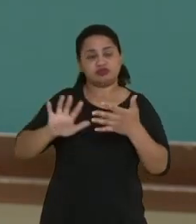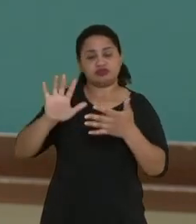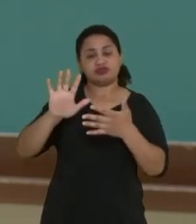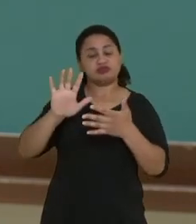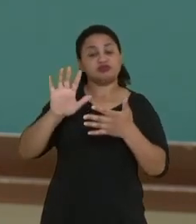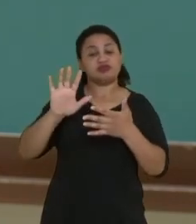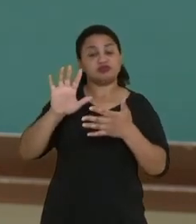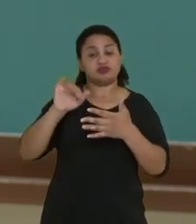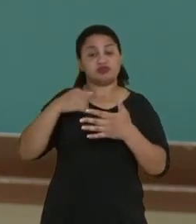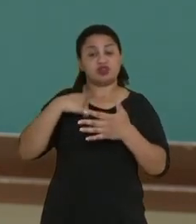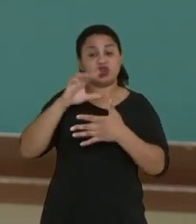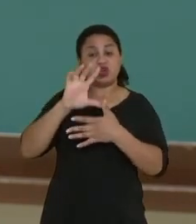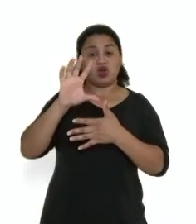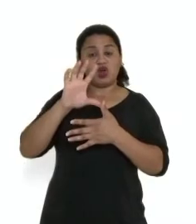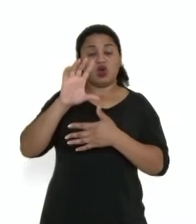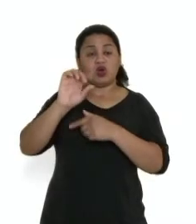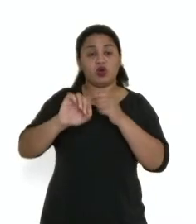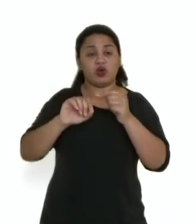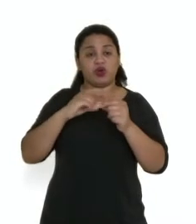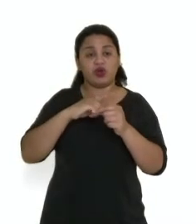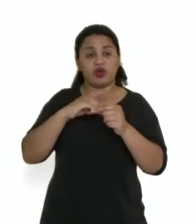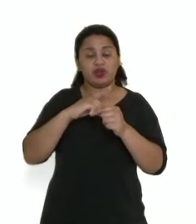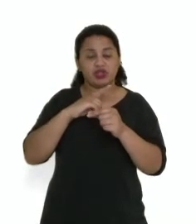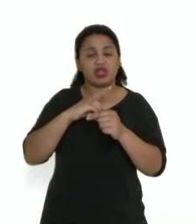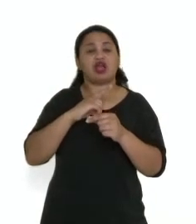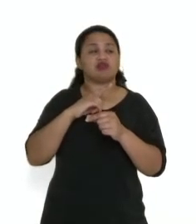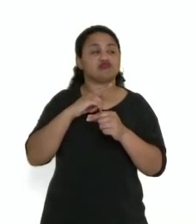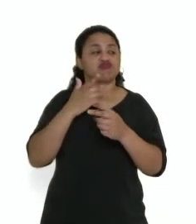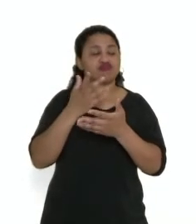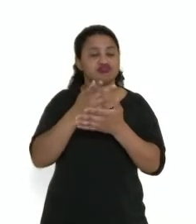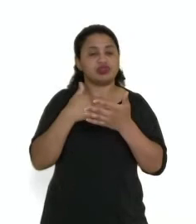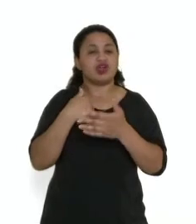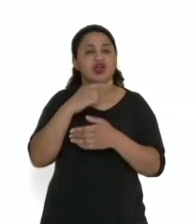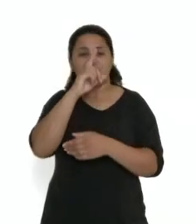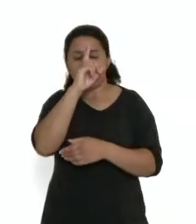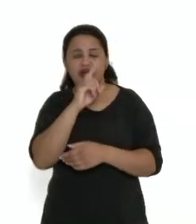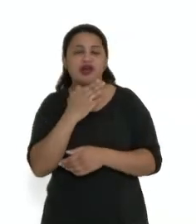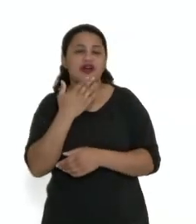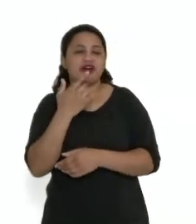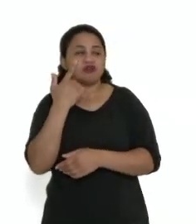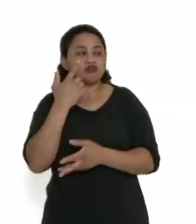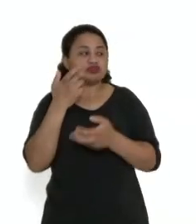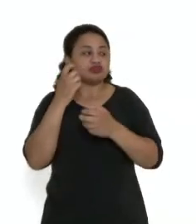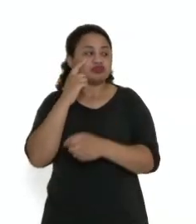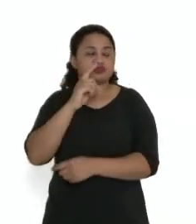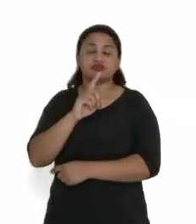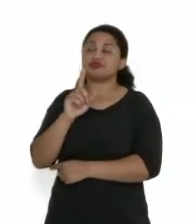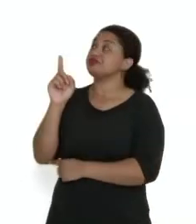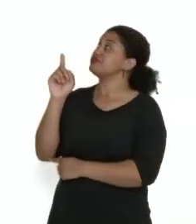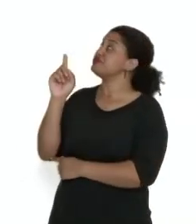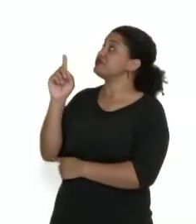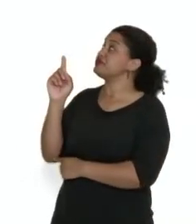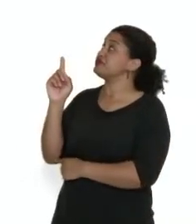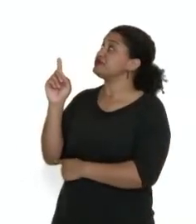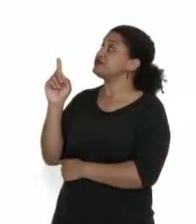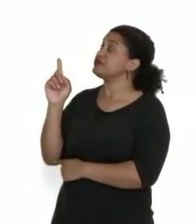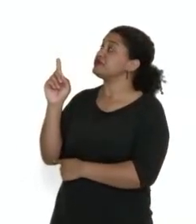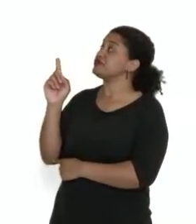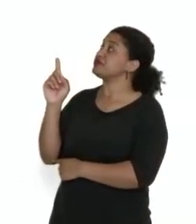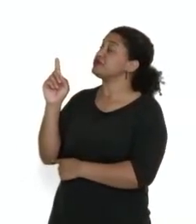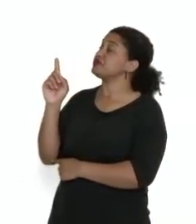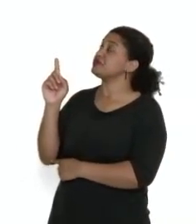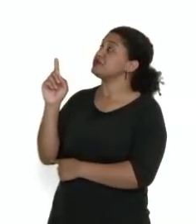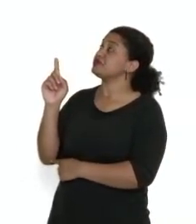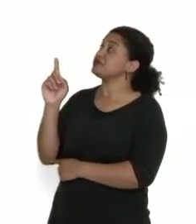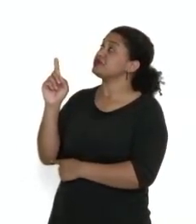né, desses estados, desde a Bahia até o Rio Grande do Norte, o Piauí, que compreendem o chamado polígono